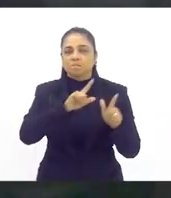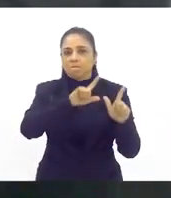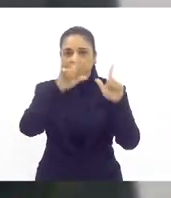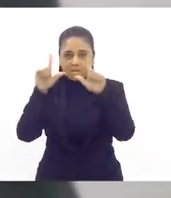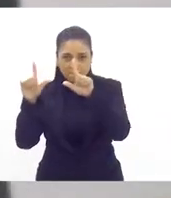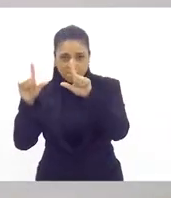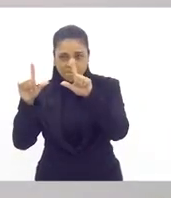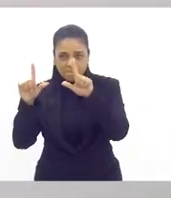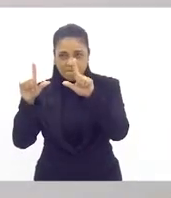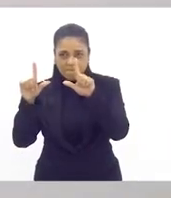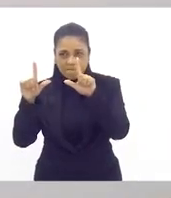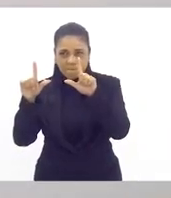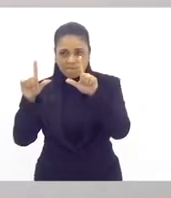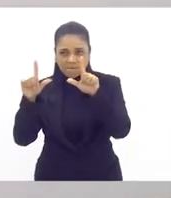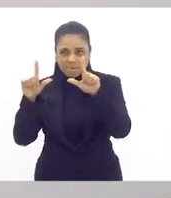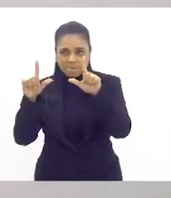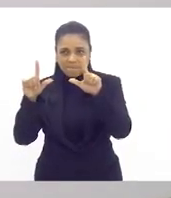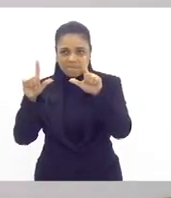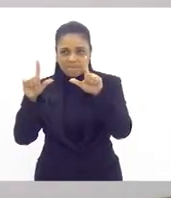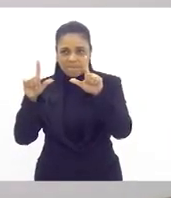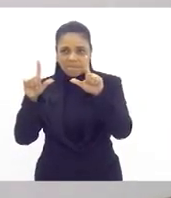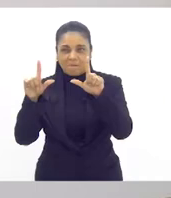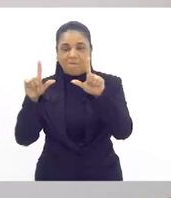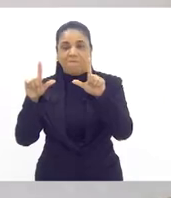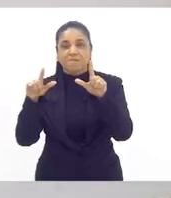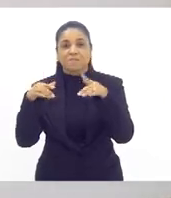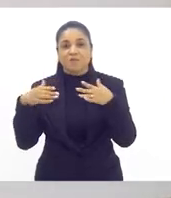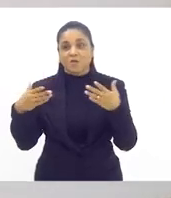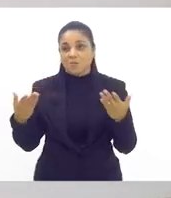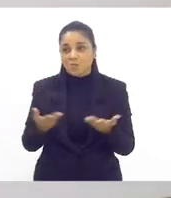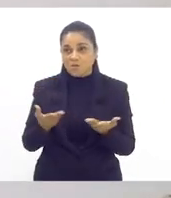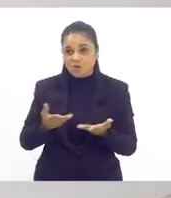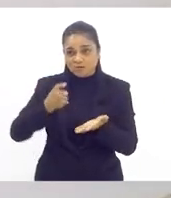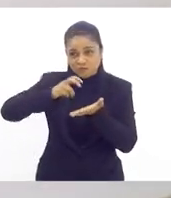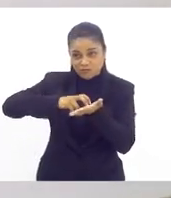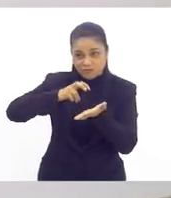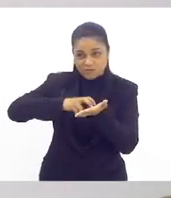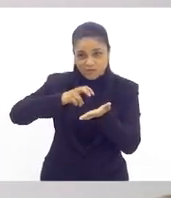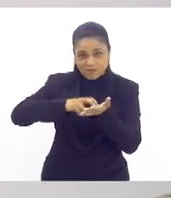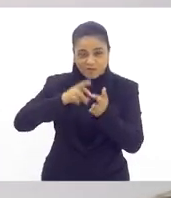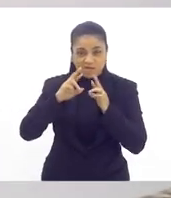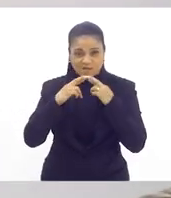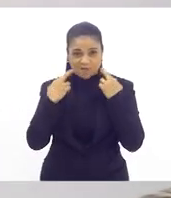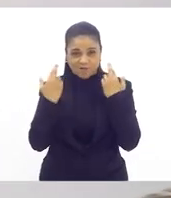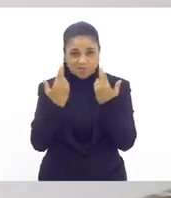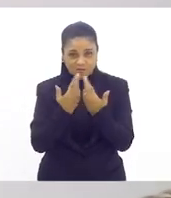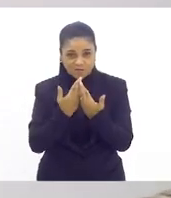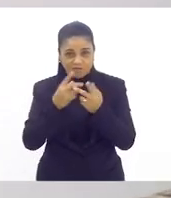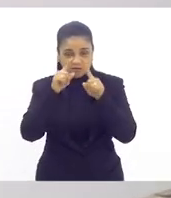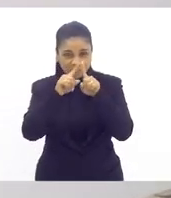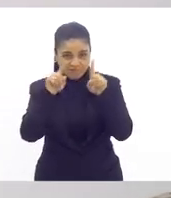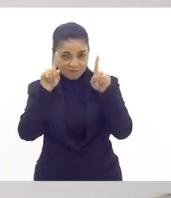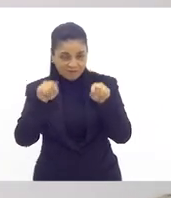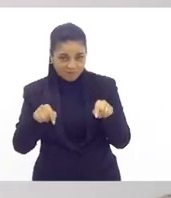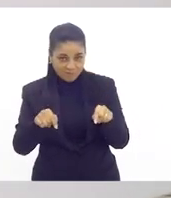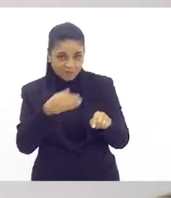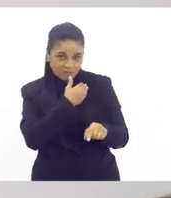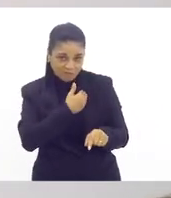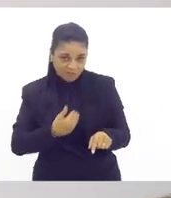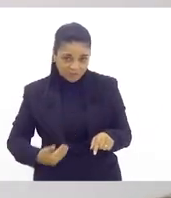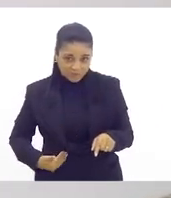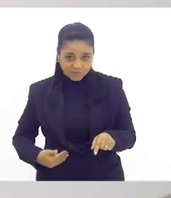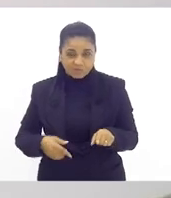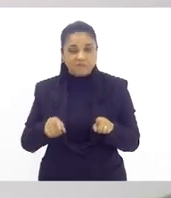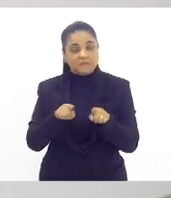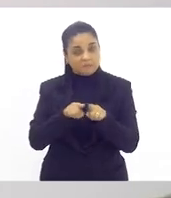Vamos pensar Acabou Não né tem aí hoje de manhã nós fizemos uma reunião com os servidores é importante